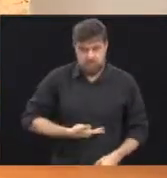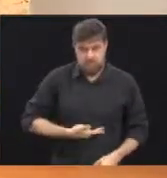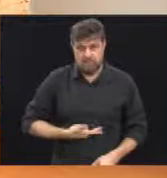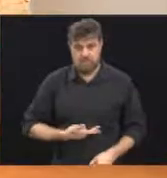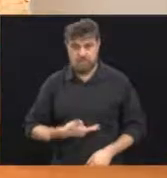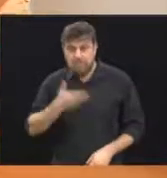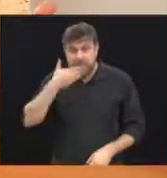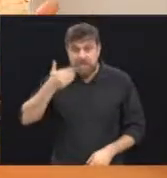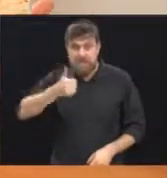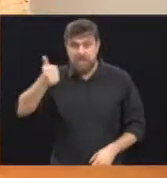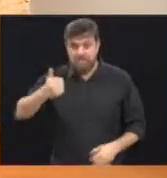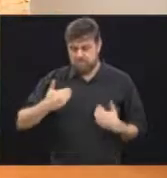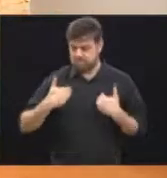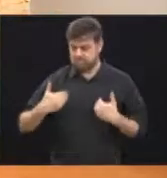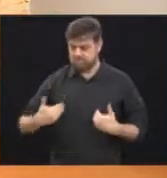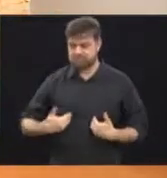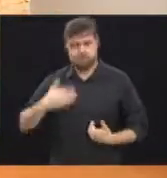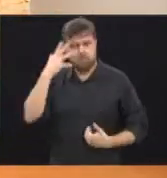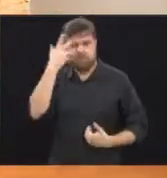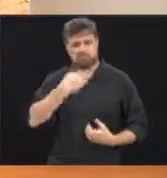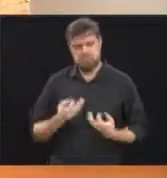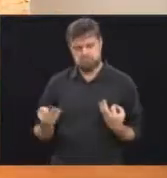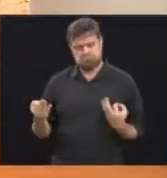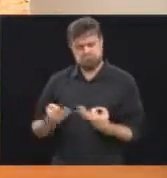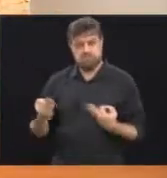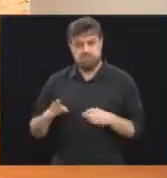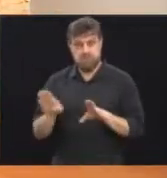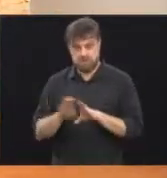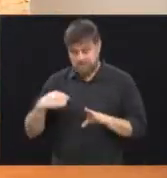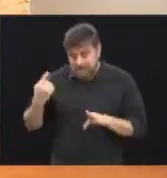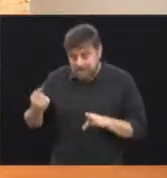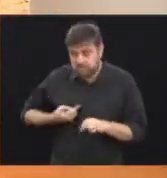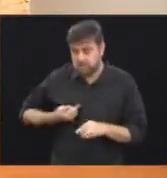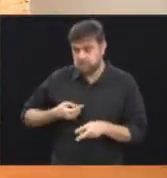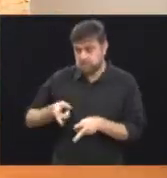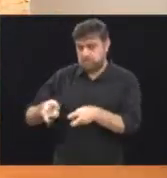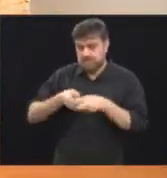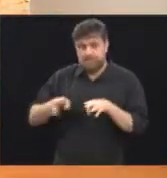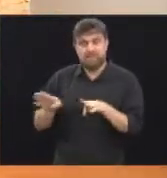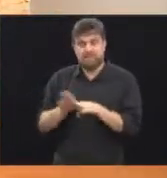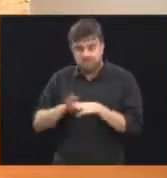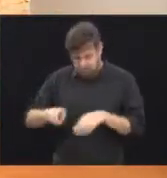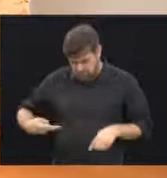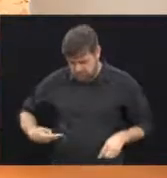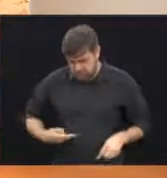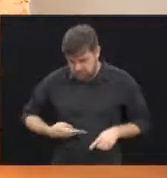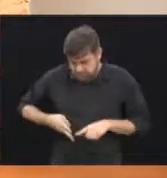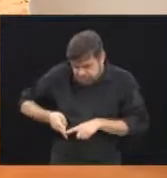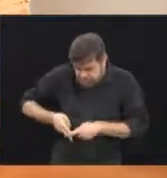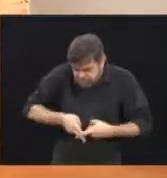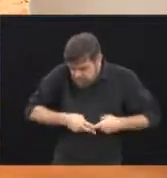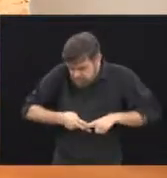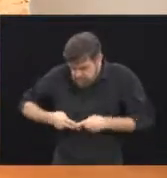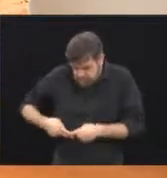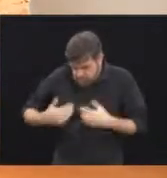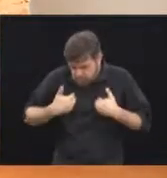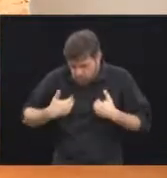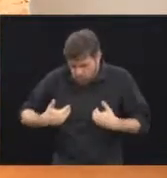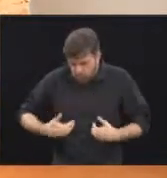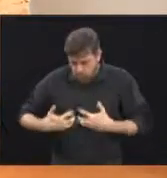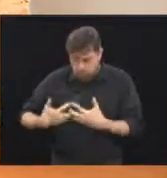para melhora estética neste caso, mas por isso que a gente considera uma cirurgia também reparadora, porque a gente está